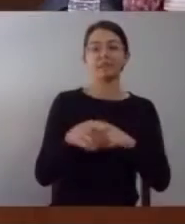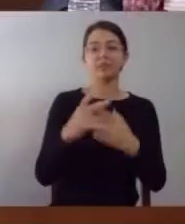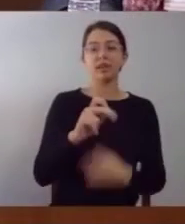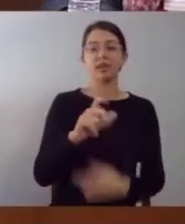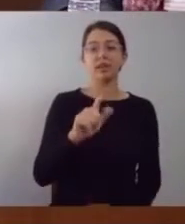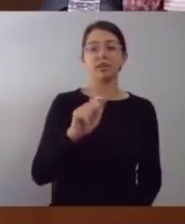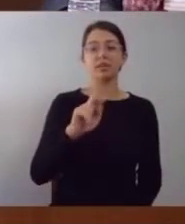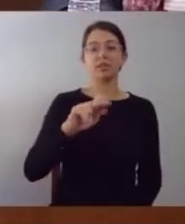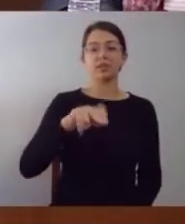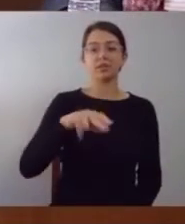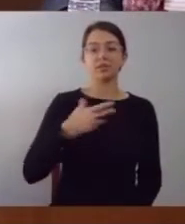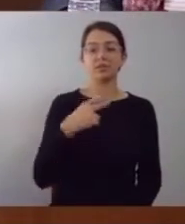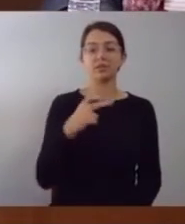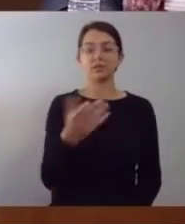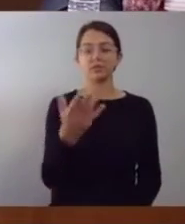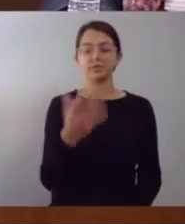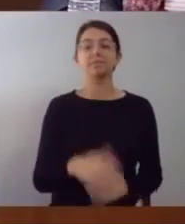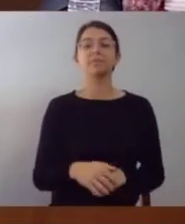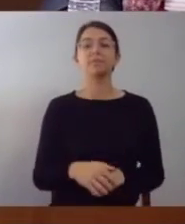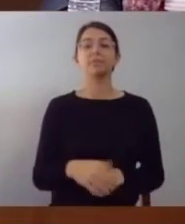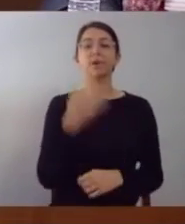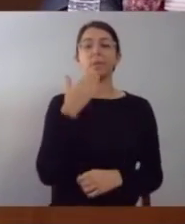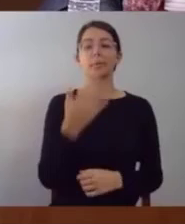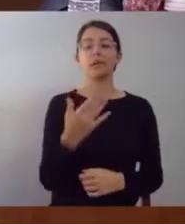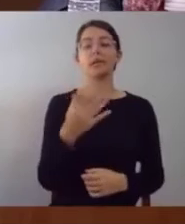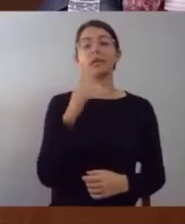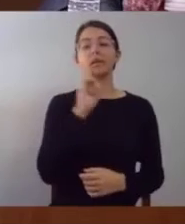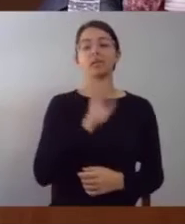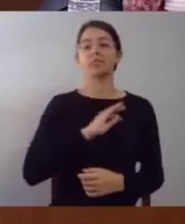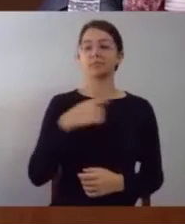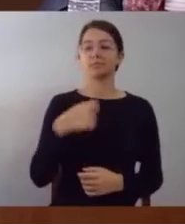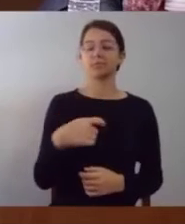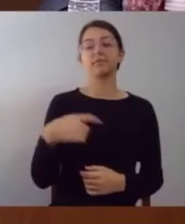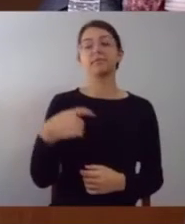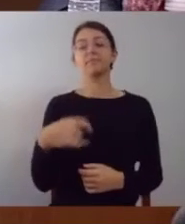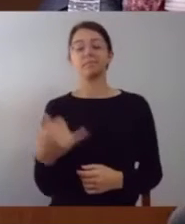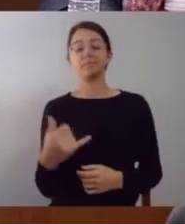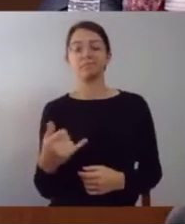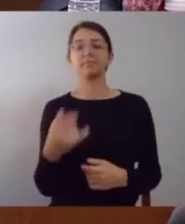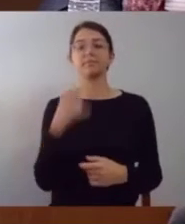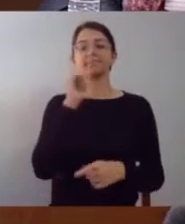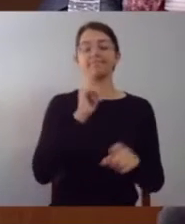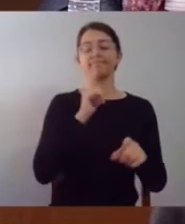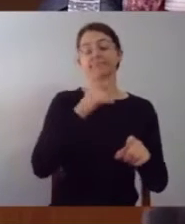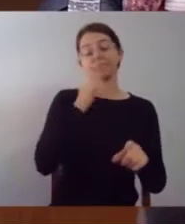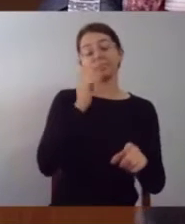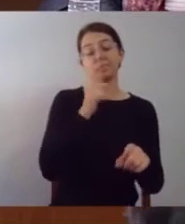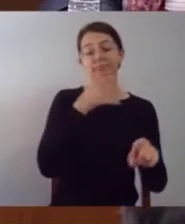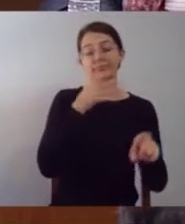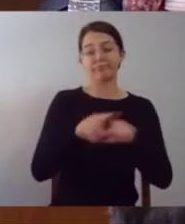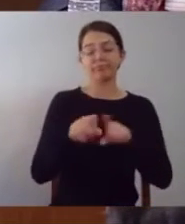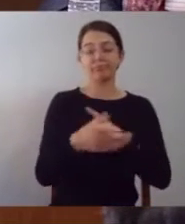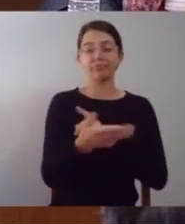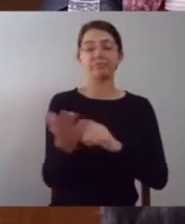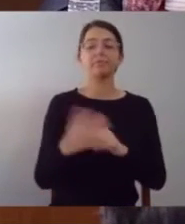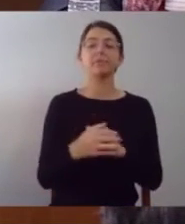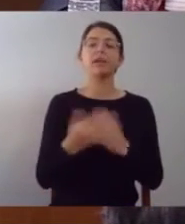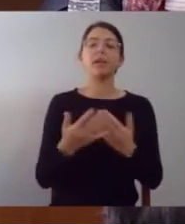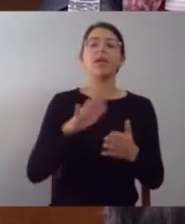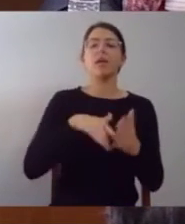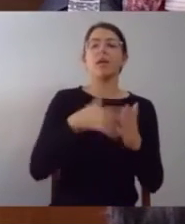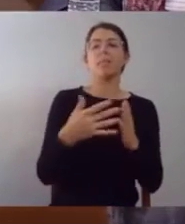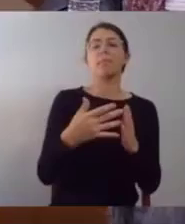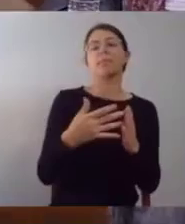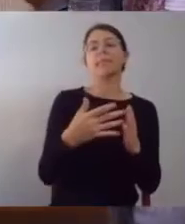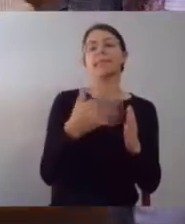Muito obrigada, Sra. Presidente, Sr. Vice-Presidente, Sras. E Srs. Deputados. O instrumento que analisamos agora no Plano de Prevenção de Riscos e Gestão do Município